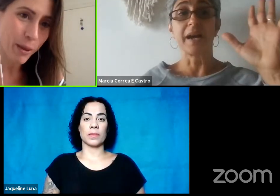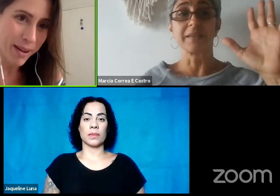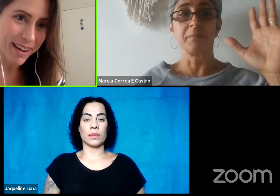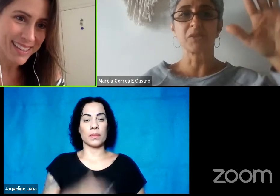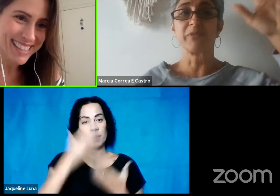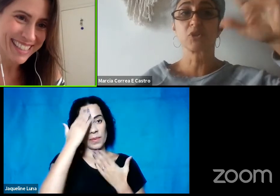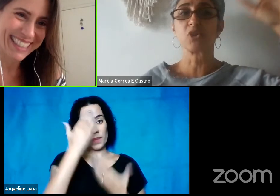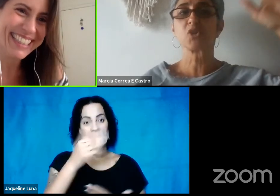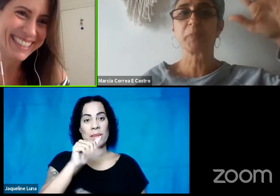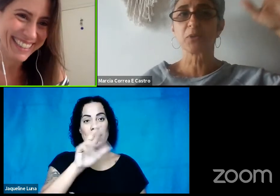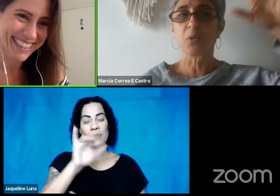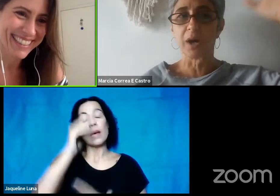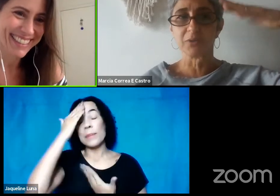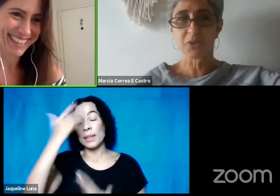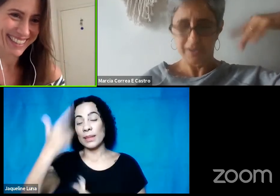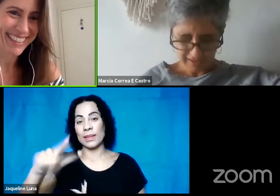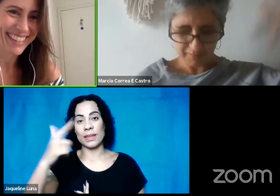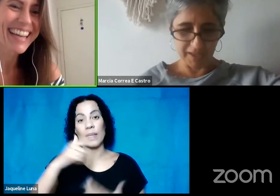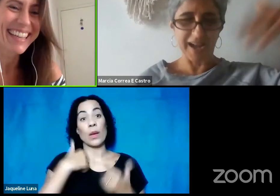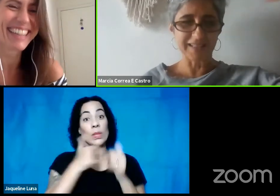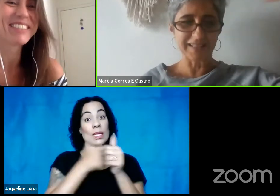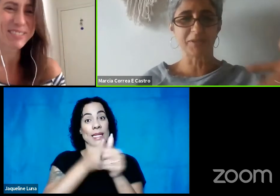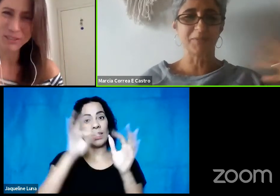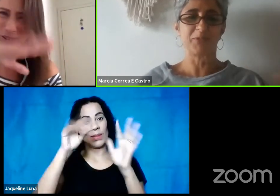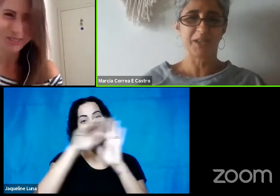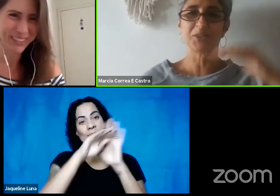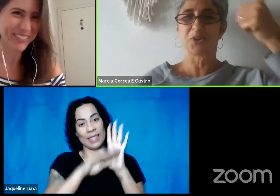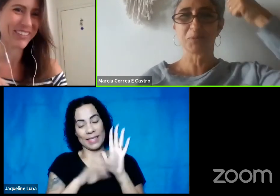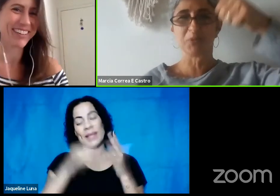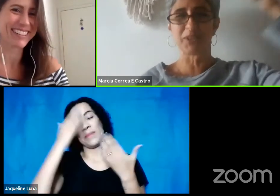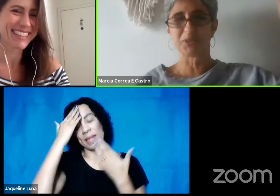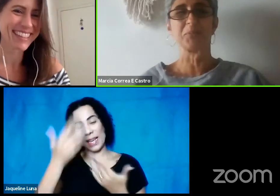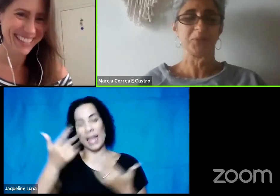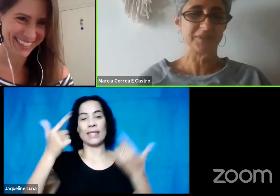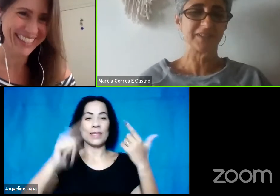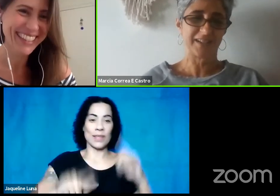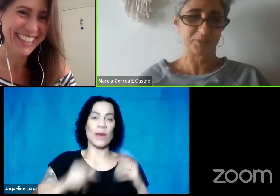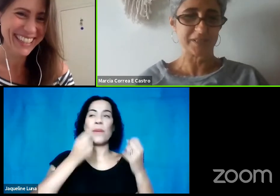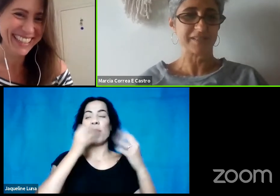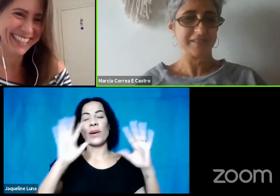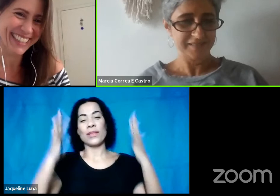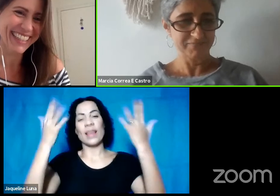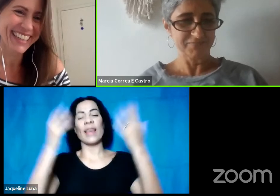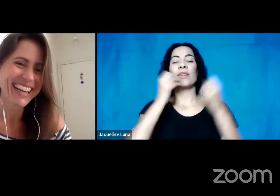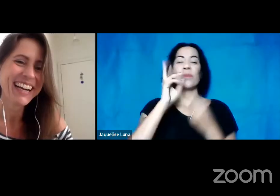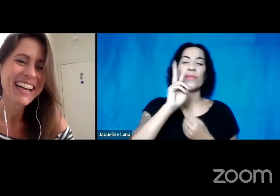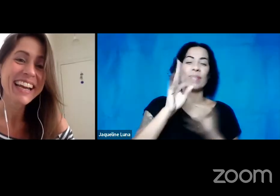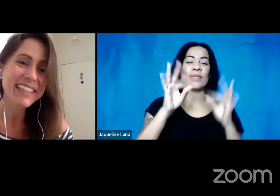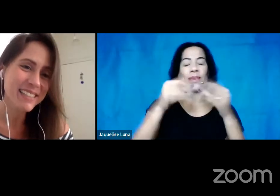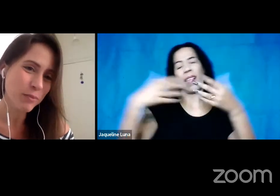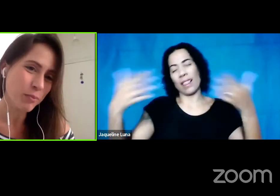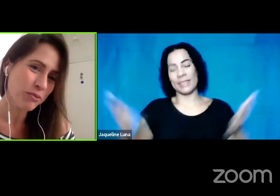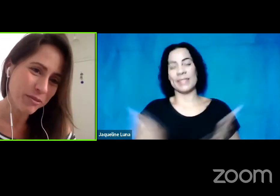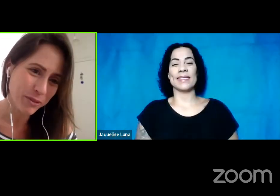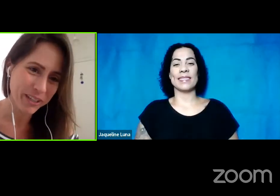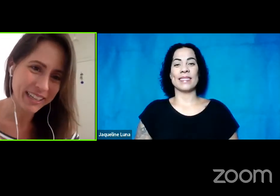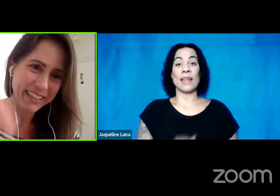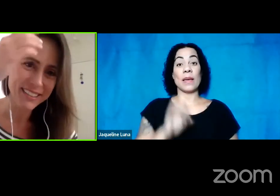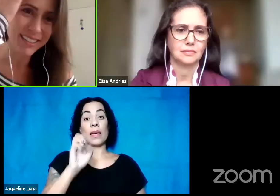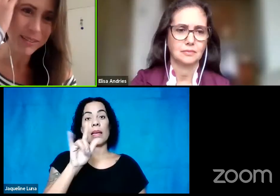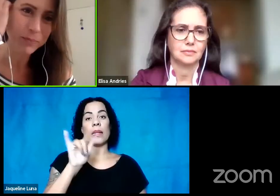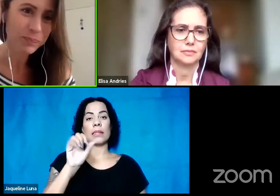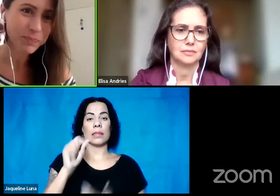Obrigada, obrigada mais uma vez. Todos os protocolos. Obrigada mais uma vez. Ótimo ver todo mundo, aquela coisa. Elisa, por